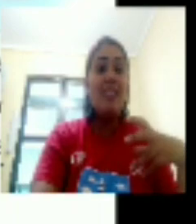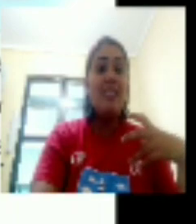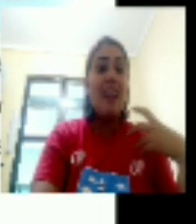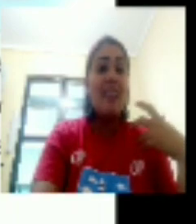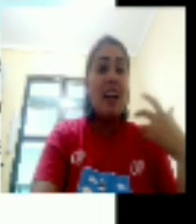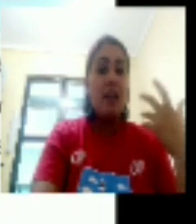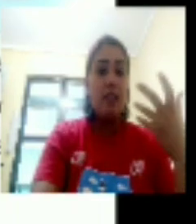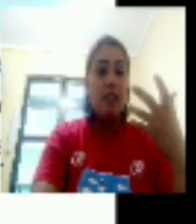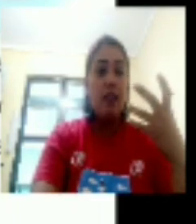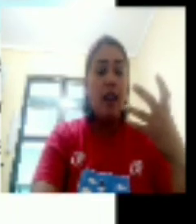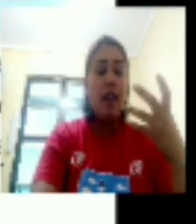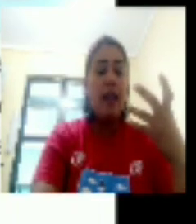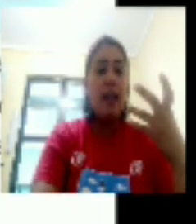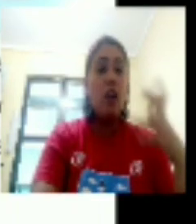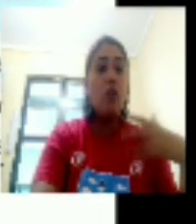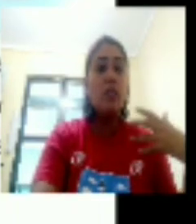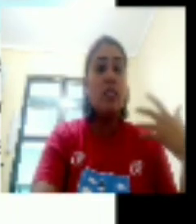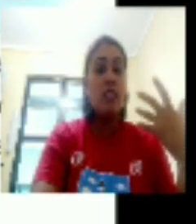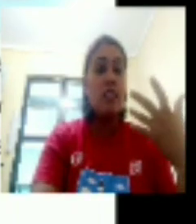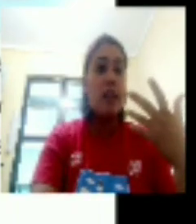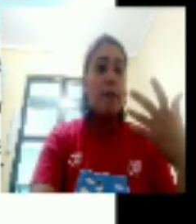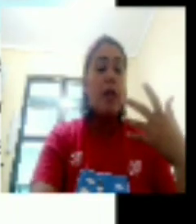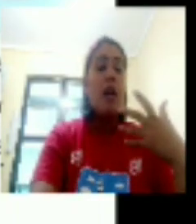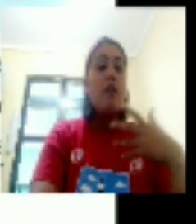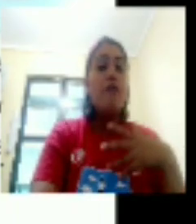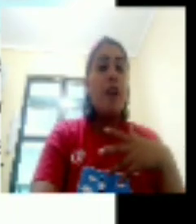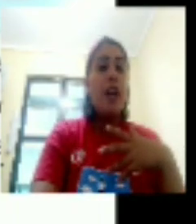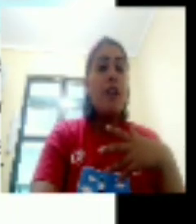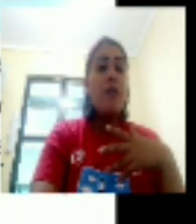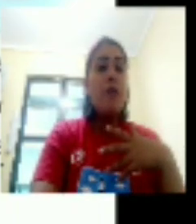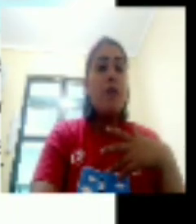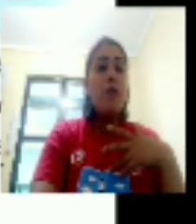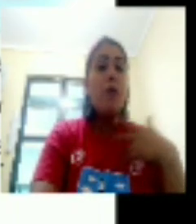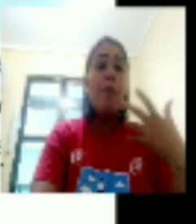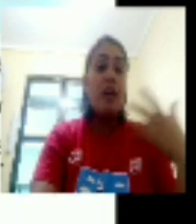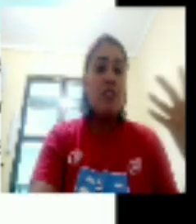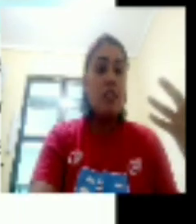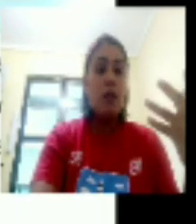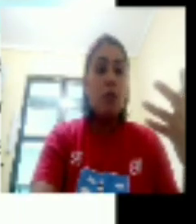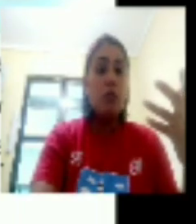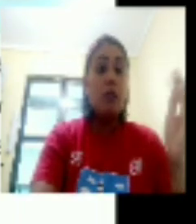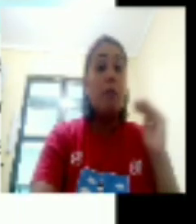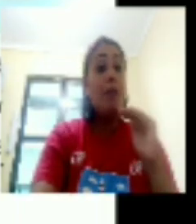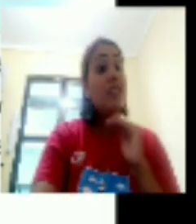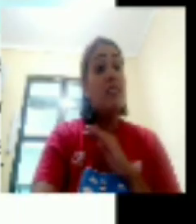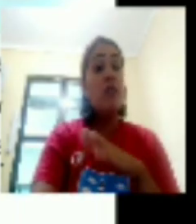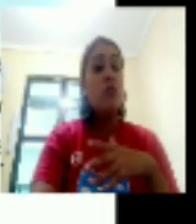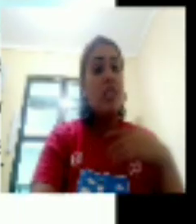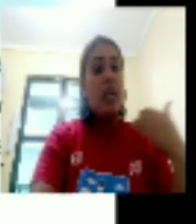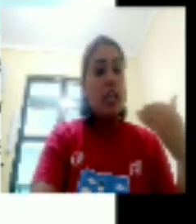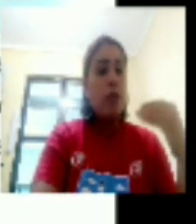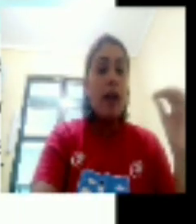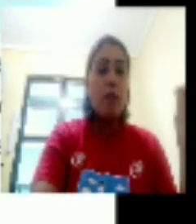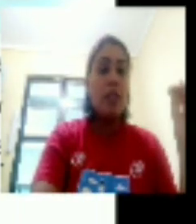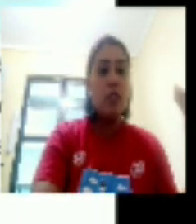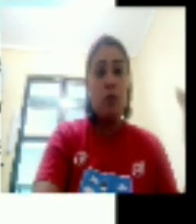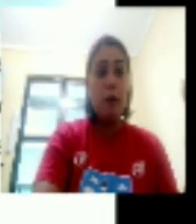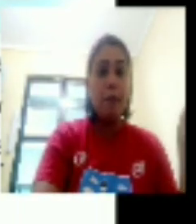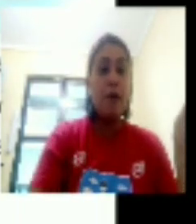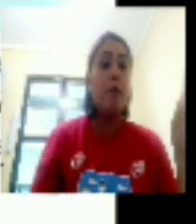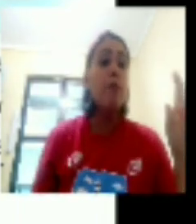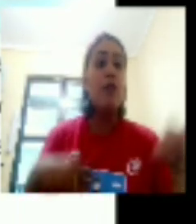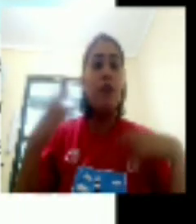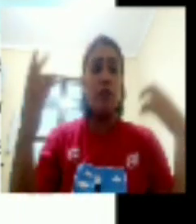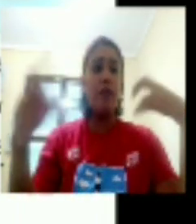essa ideia, logo em seguida, veio o Prev Saúde, mas não saiu realmente